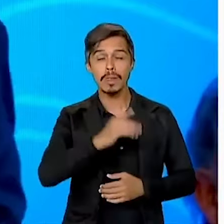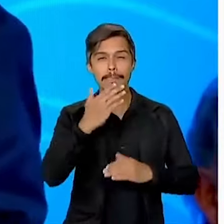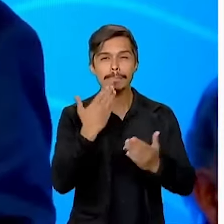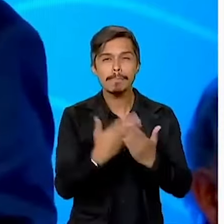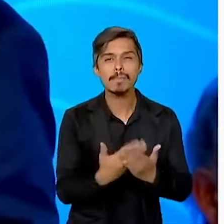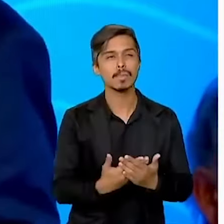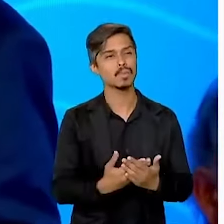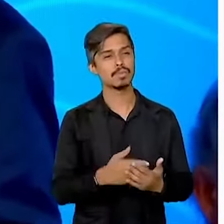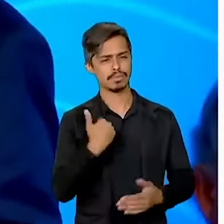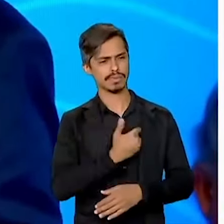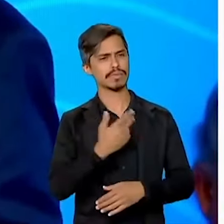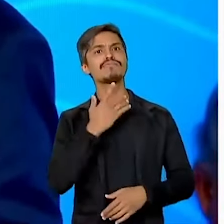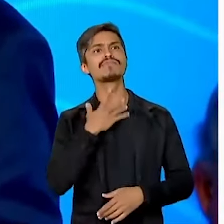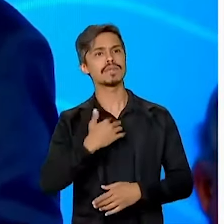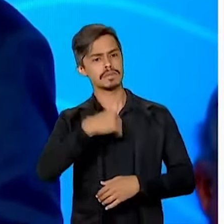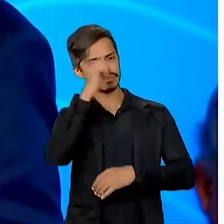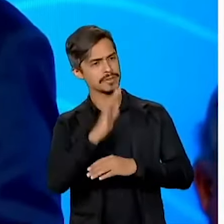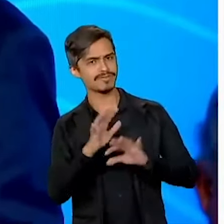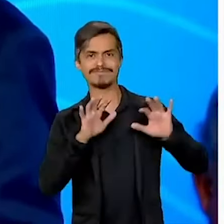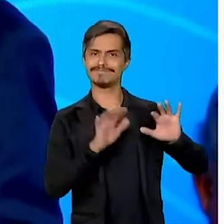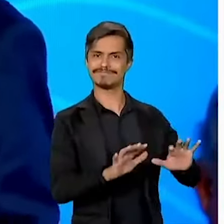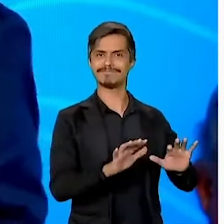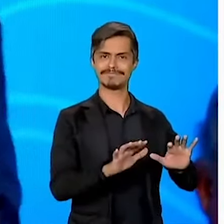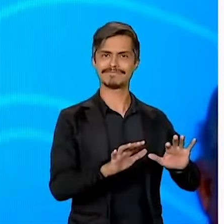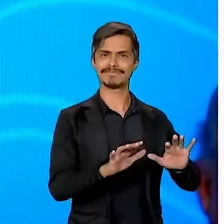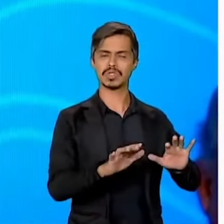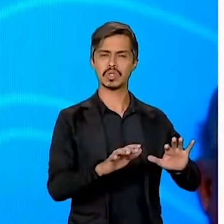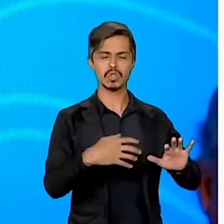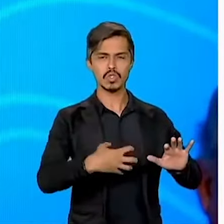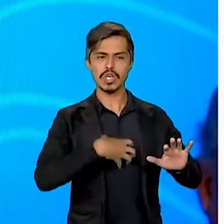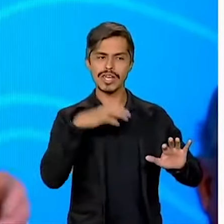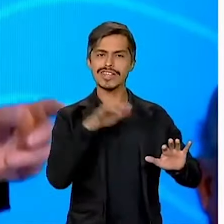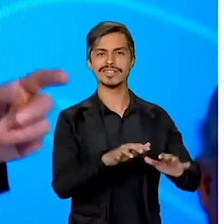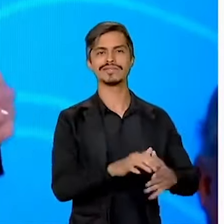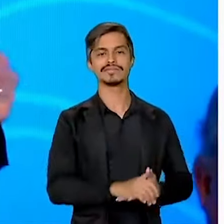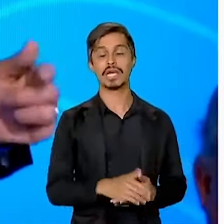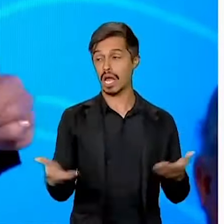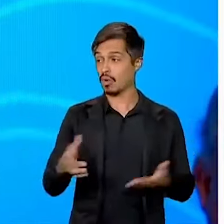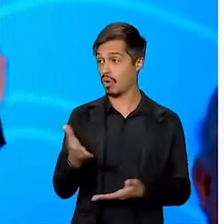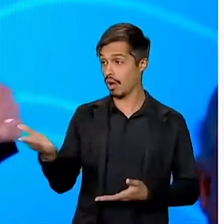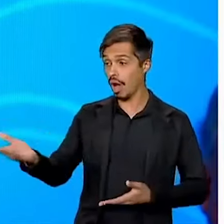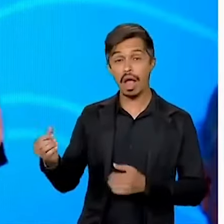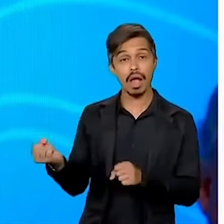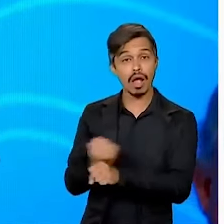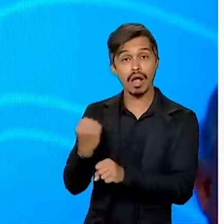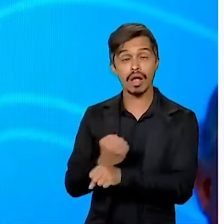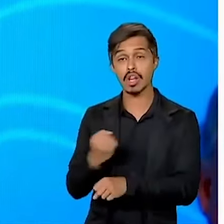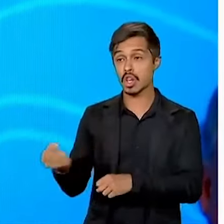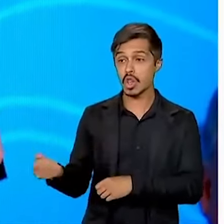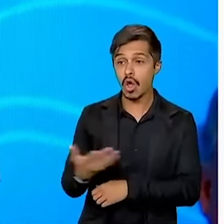esse país que nós queremos construir. É esse país, agora com a construção de